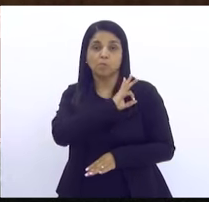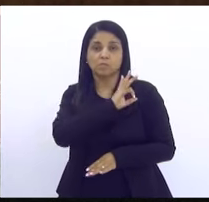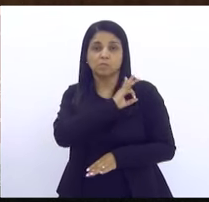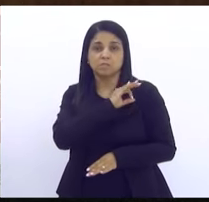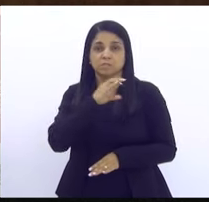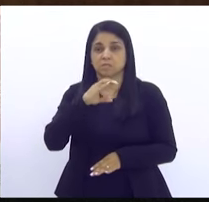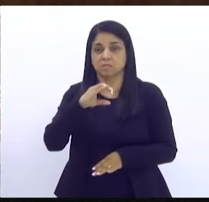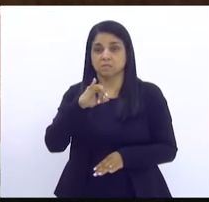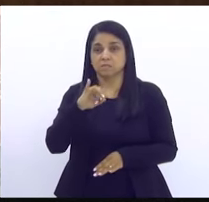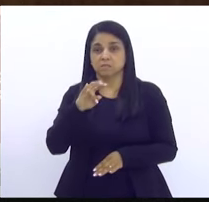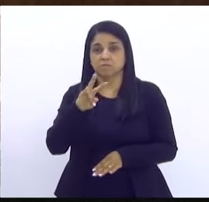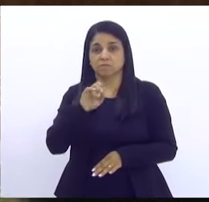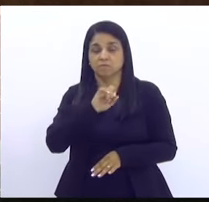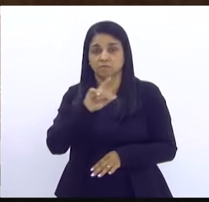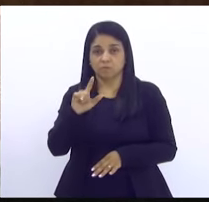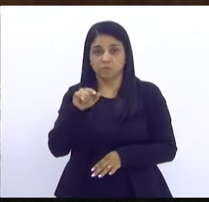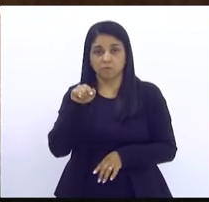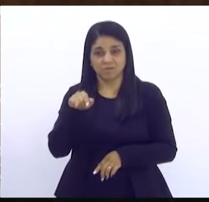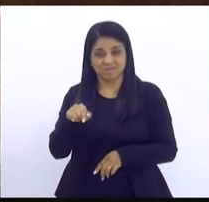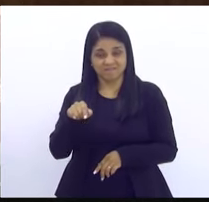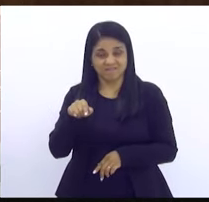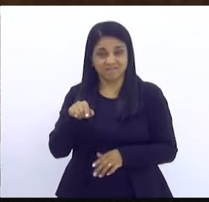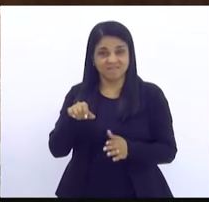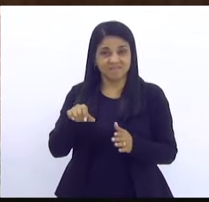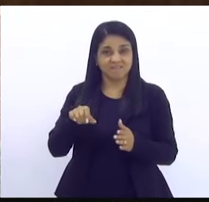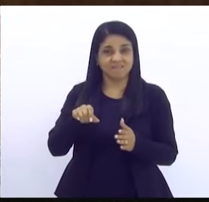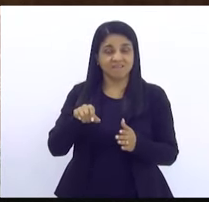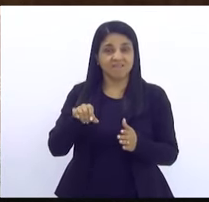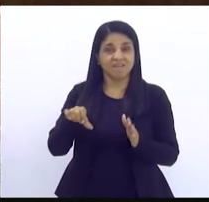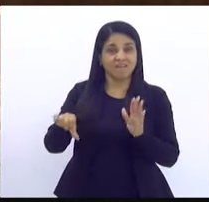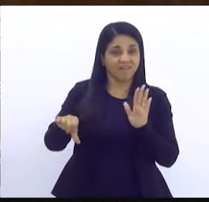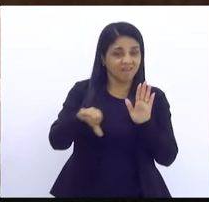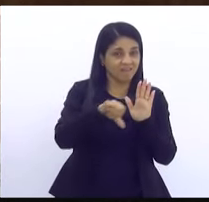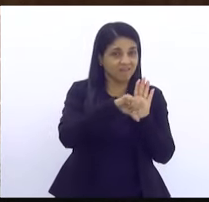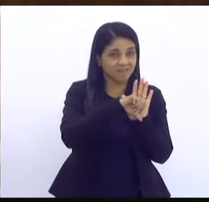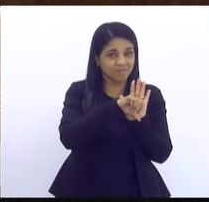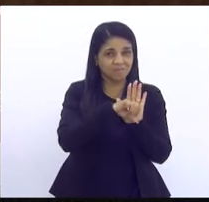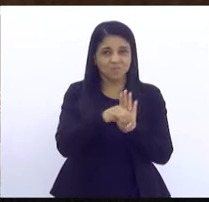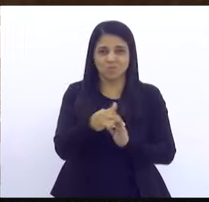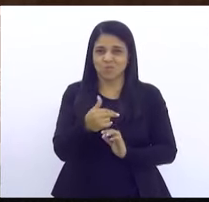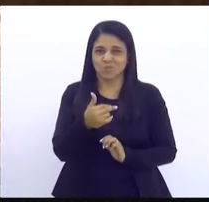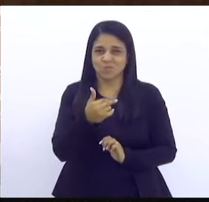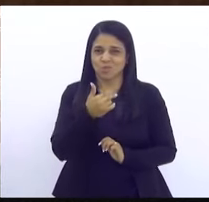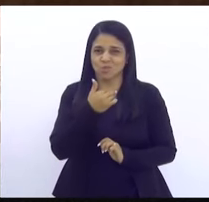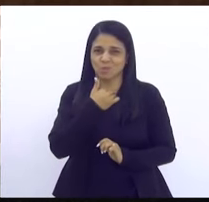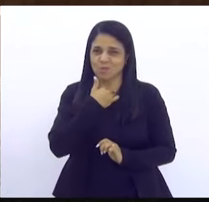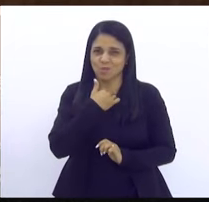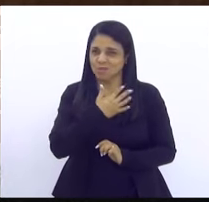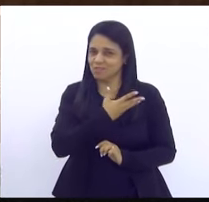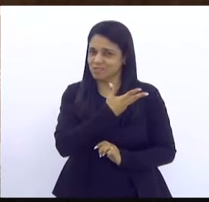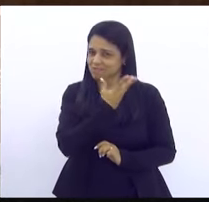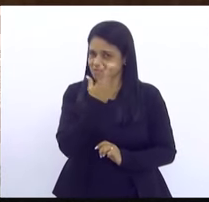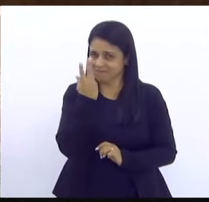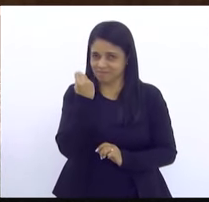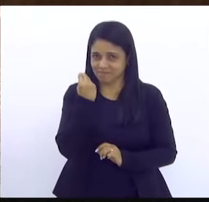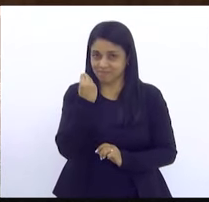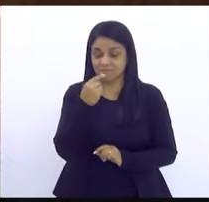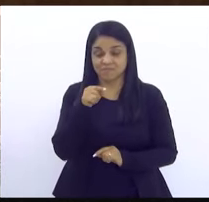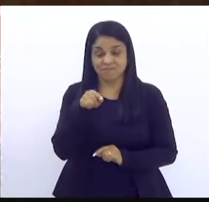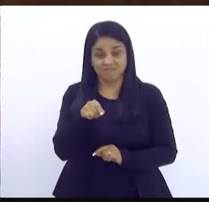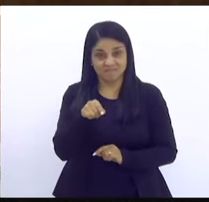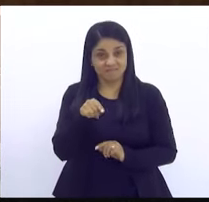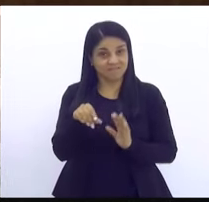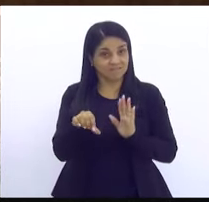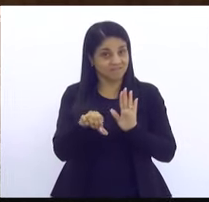para dizer que esse crime ele não pode ficar esquecido, que esse